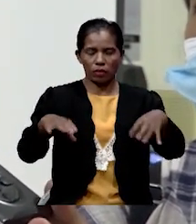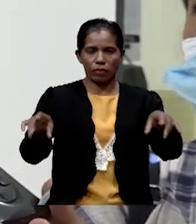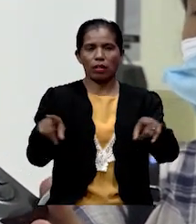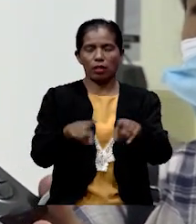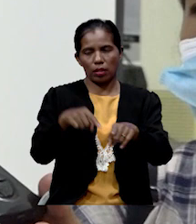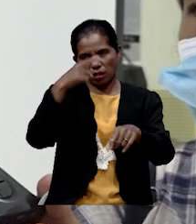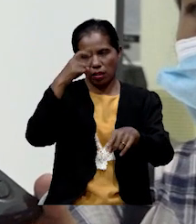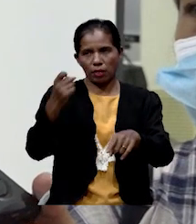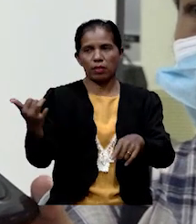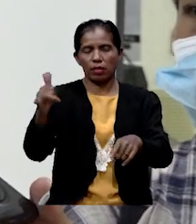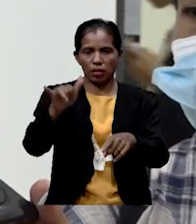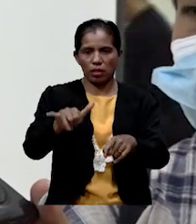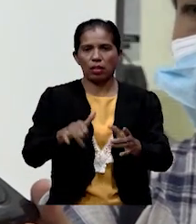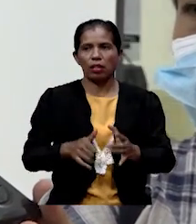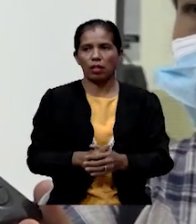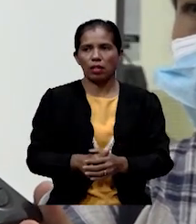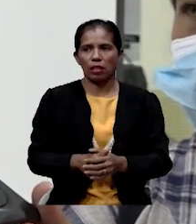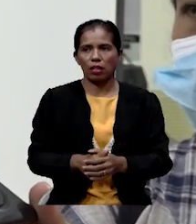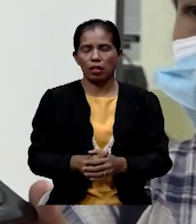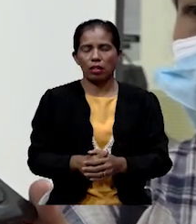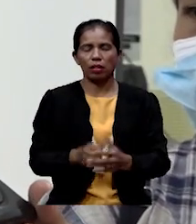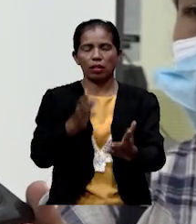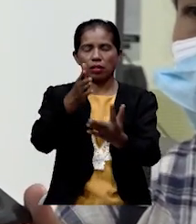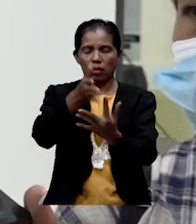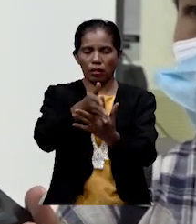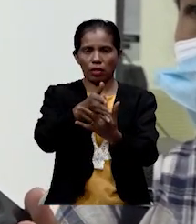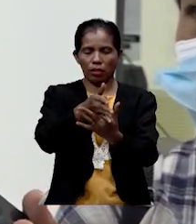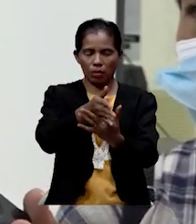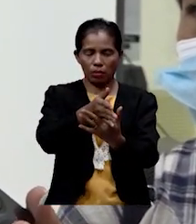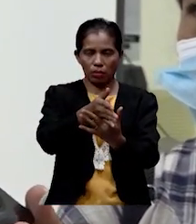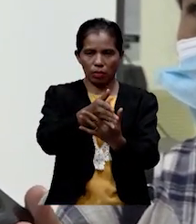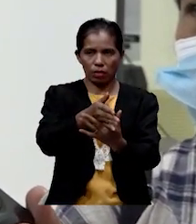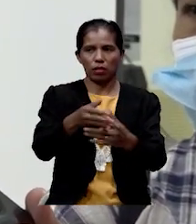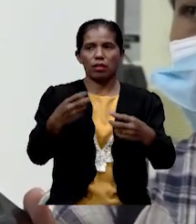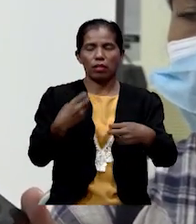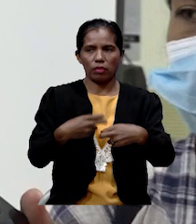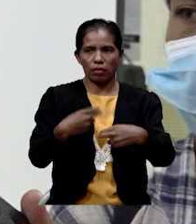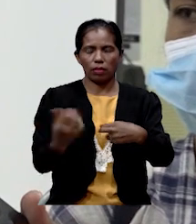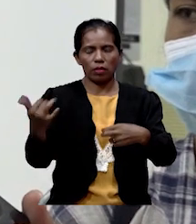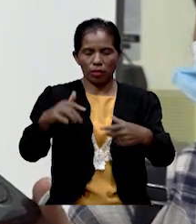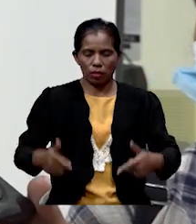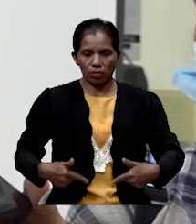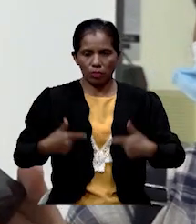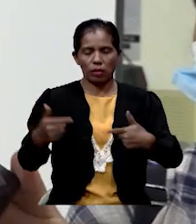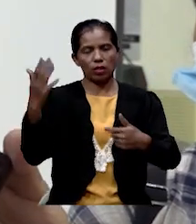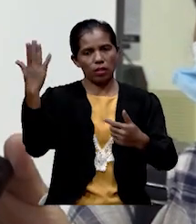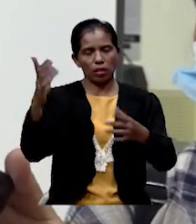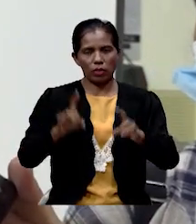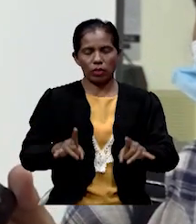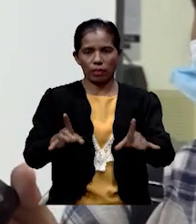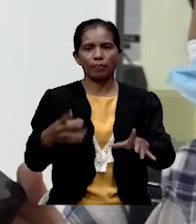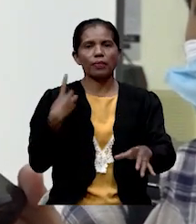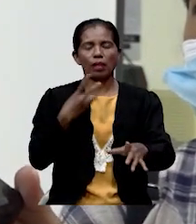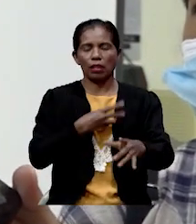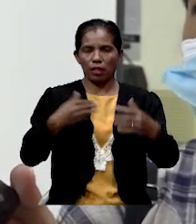sira den kata tam comete ba na actu ida ne se prejudica ba sirne bi de moris ya australia ita ya na equipa